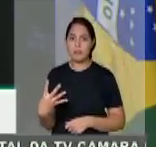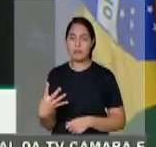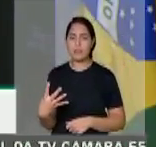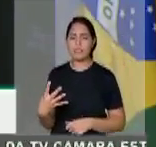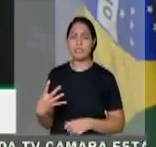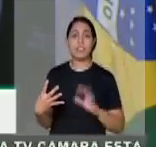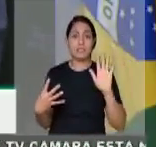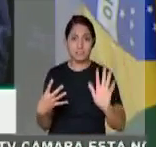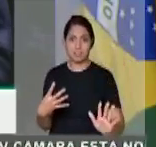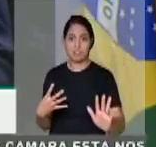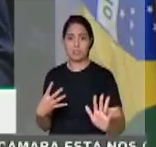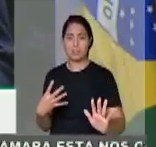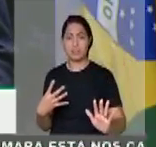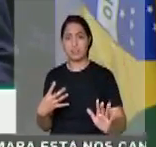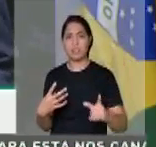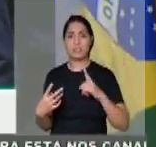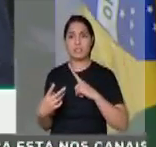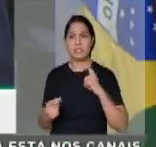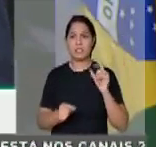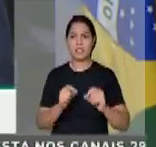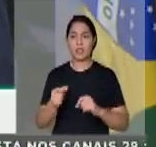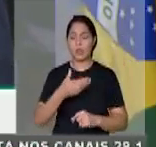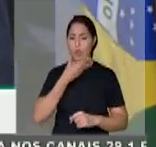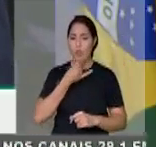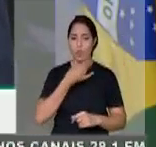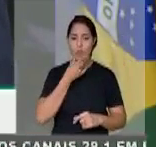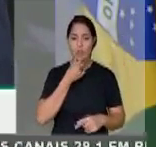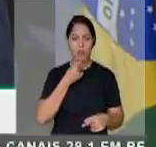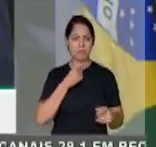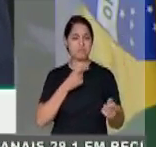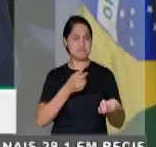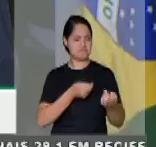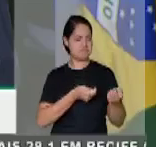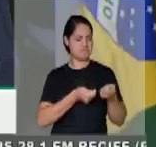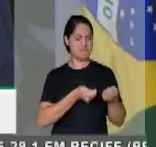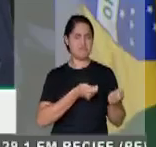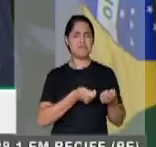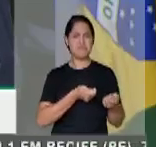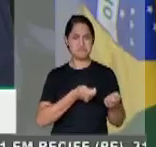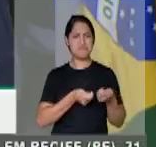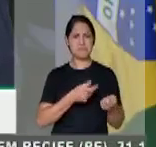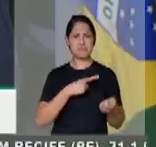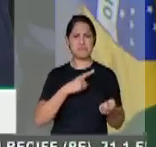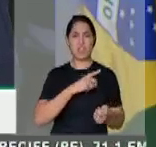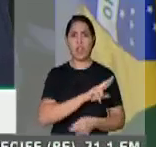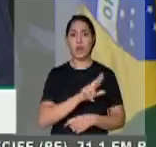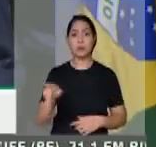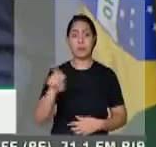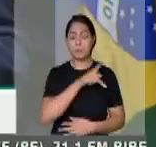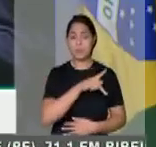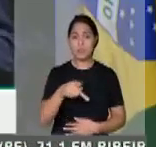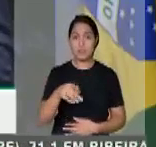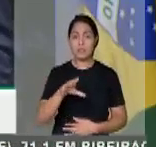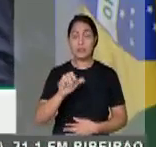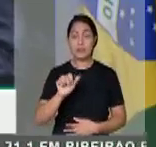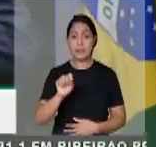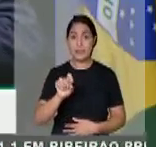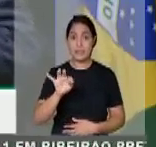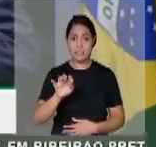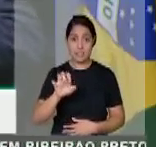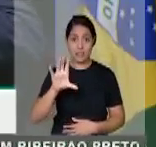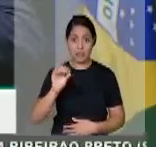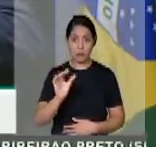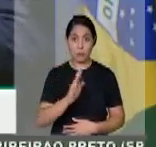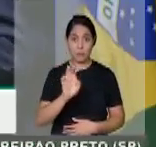tive a sorte de ter à sua frente um homem equilibrado, o presidente Castelo Branco, personagem peleador,